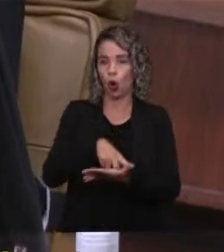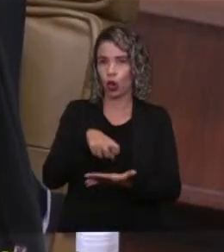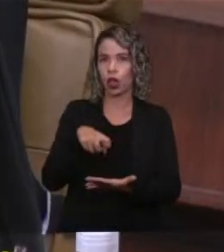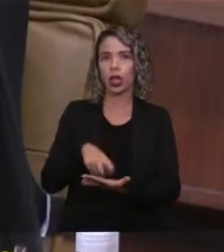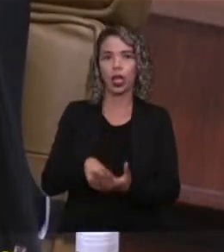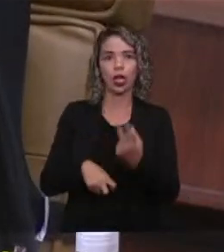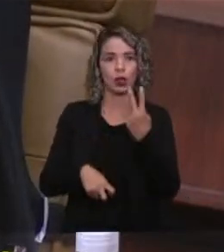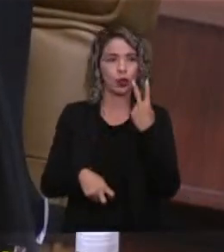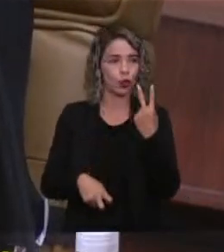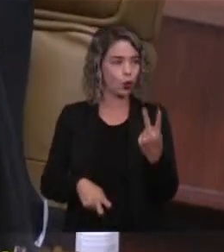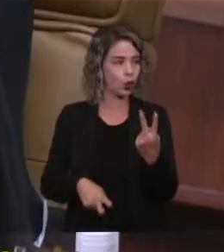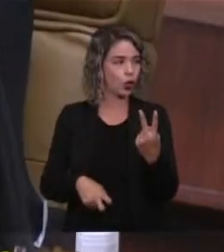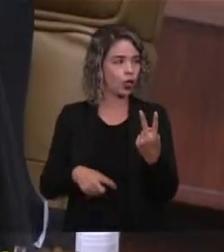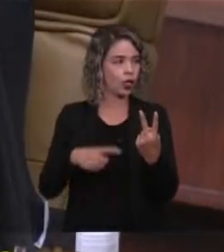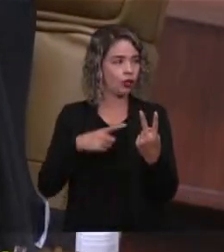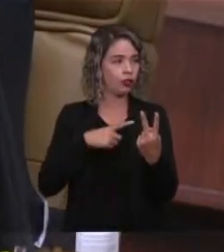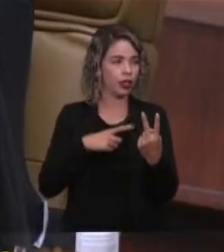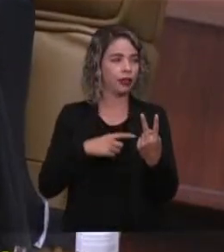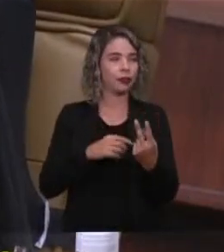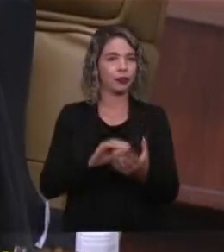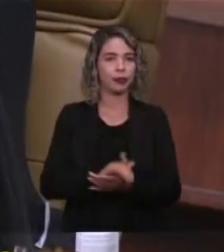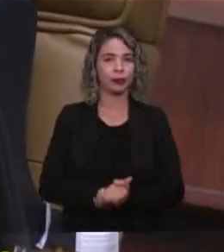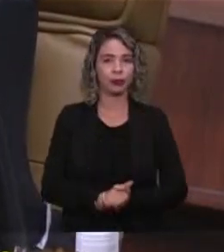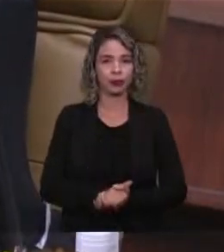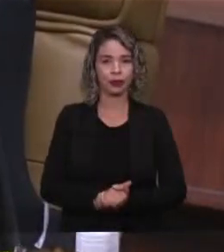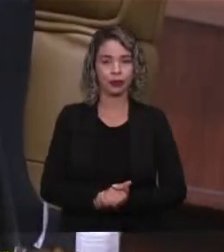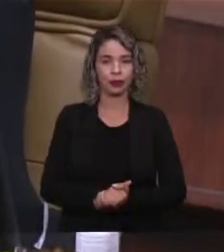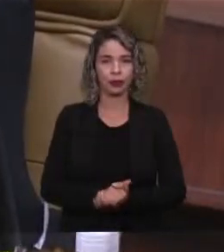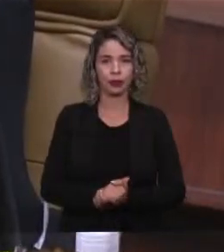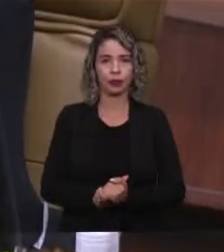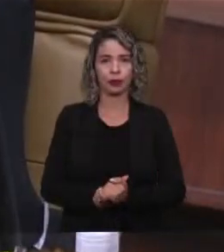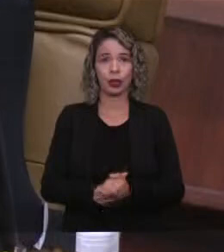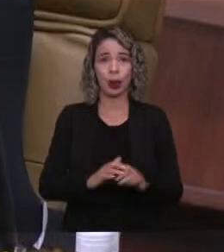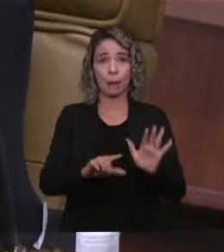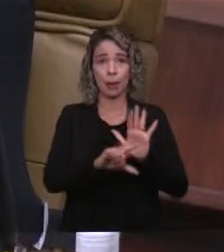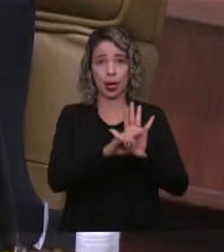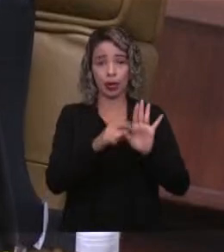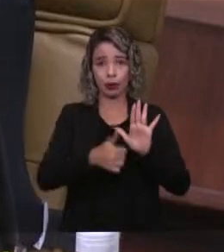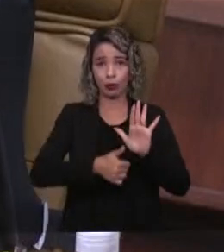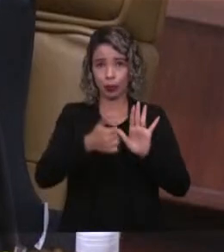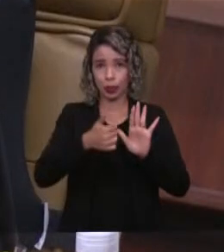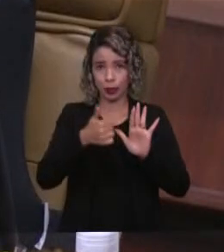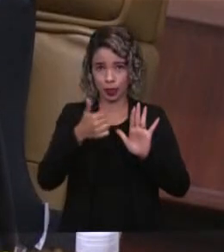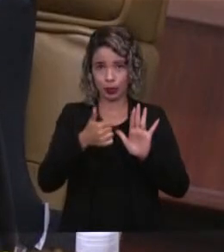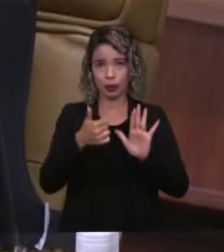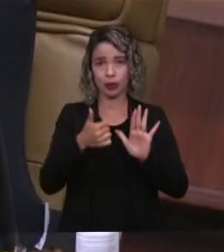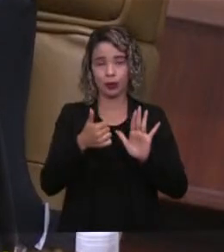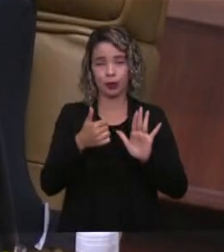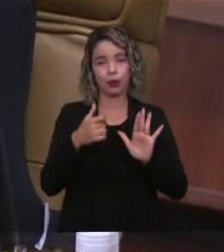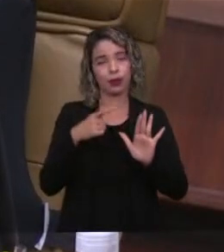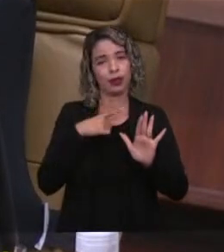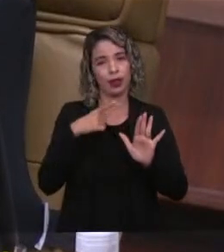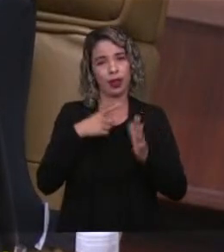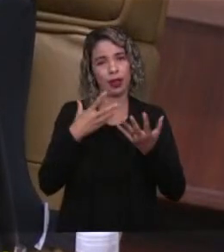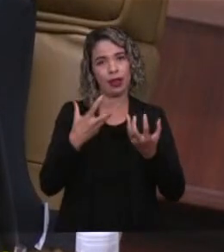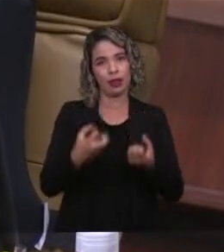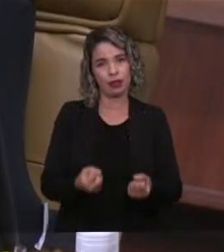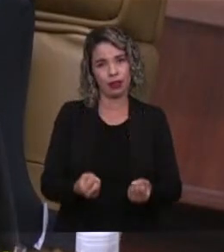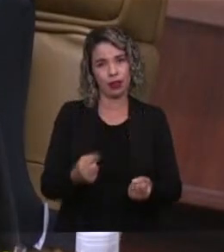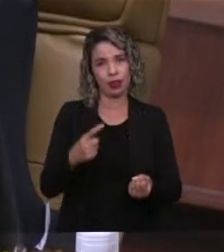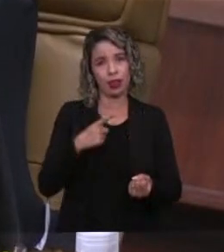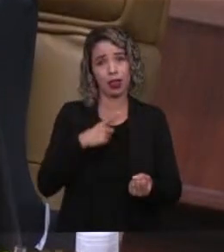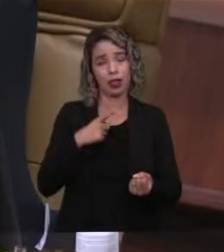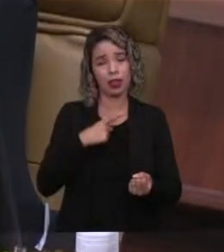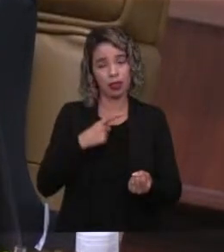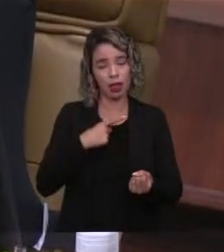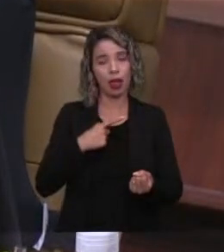com base tanto no caput como no parágrafo 1º, que reconhece ali a